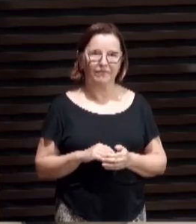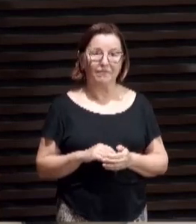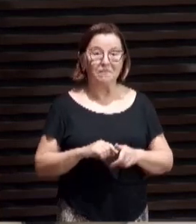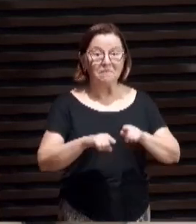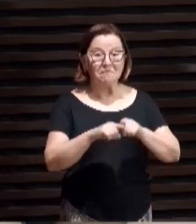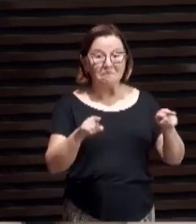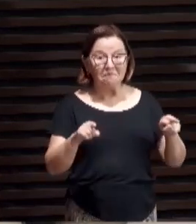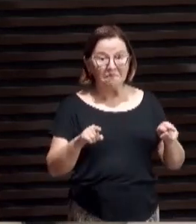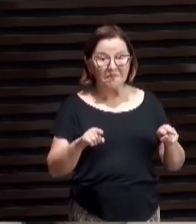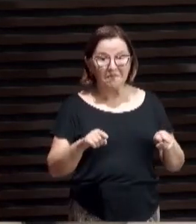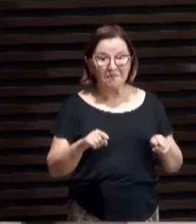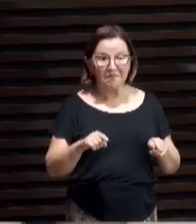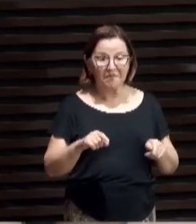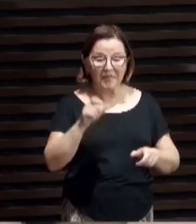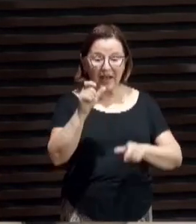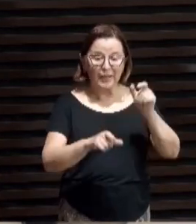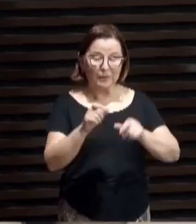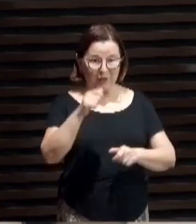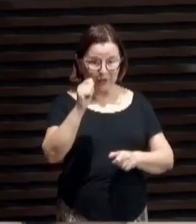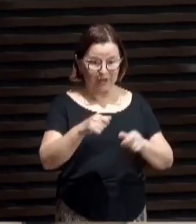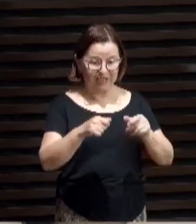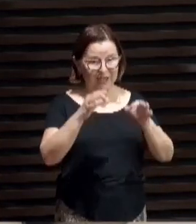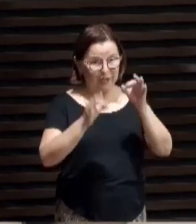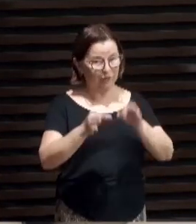encontrassem nenhuma culpa nele.